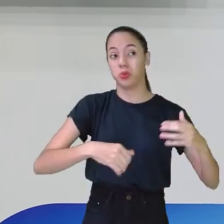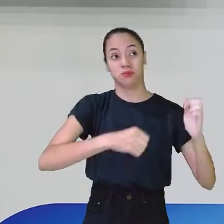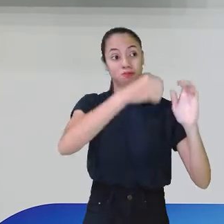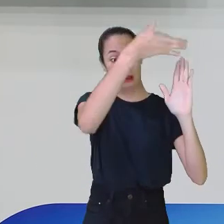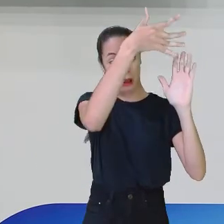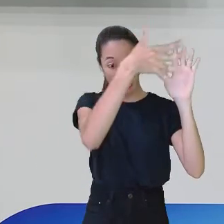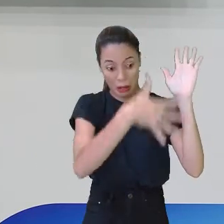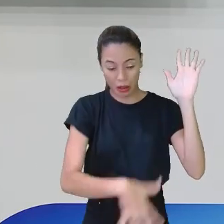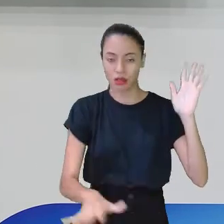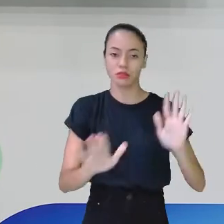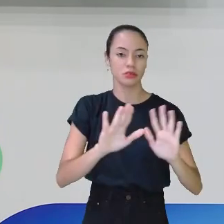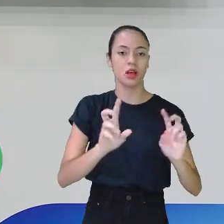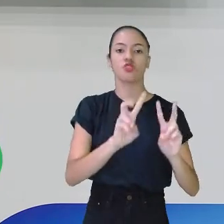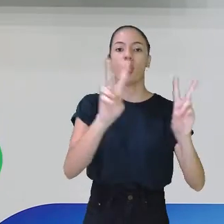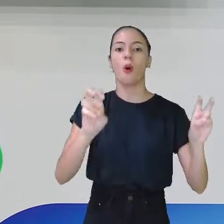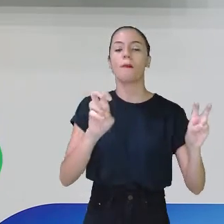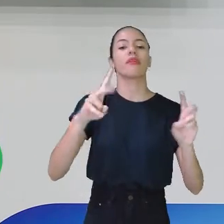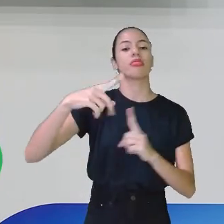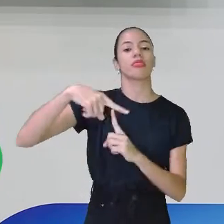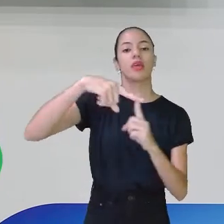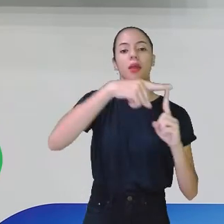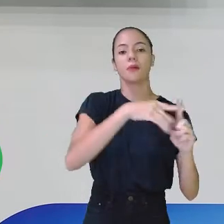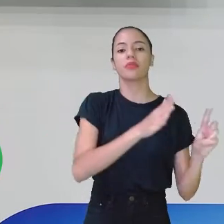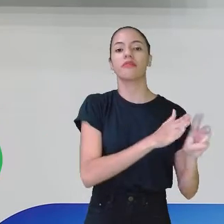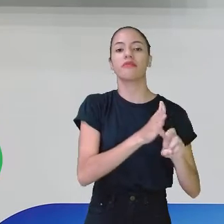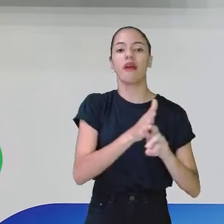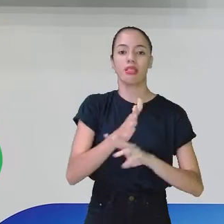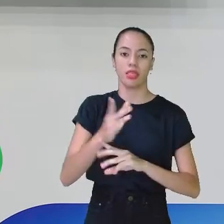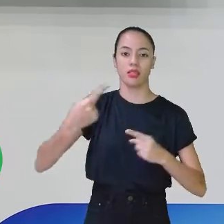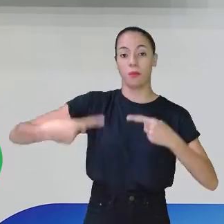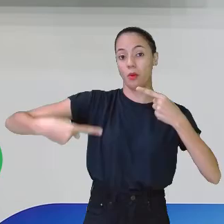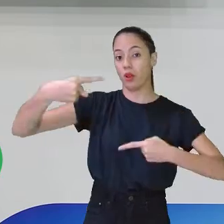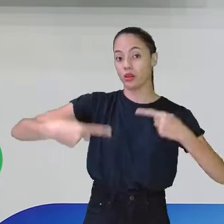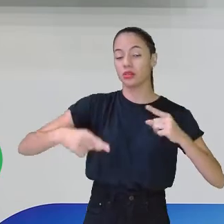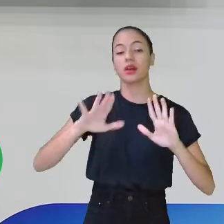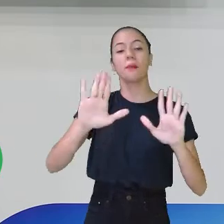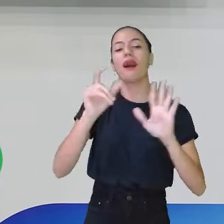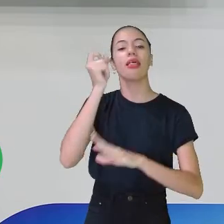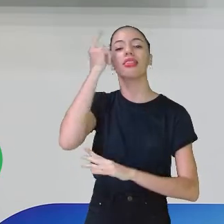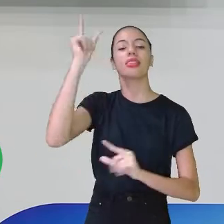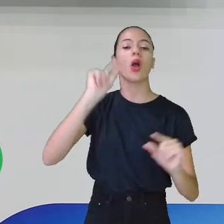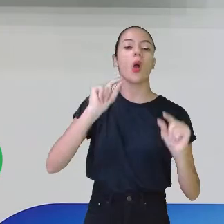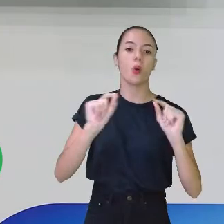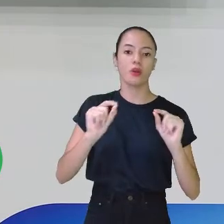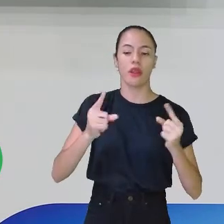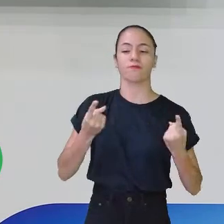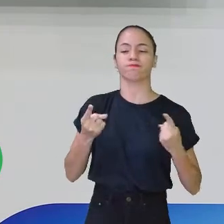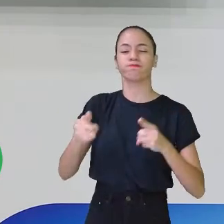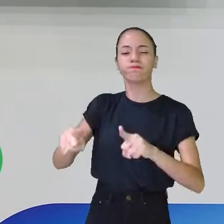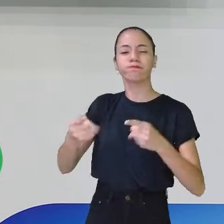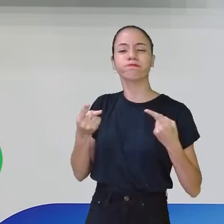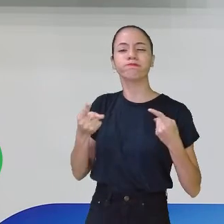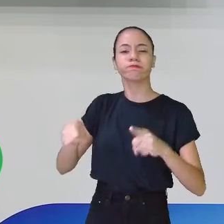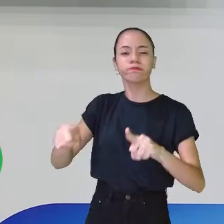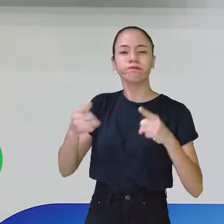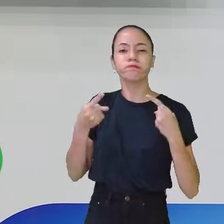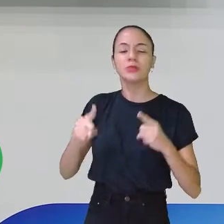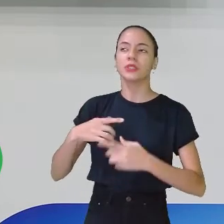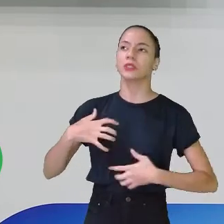questão aí dos regimes políticos, mas a ideia aqui, professor Gilson, é a gente trazer umas provocações,